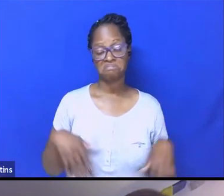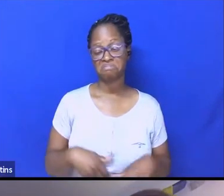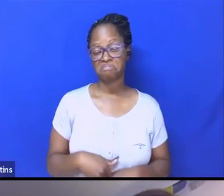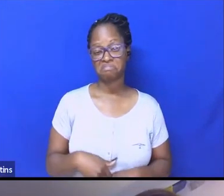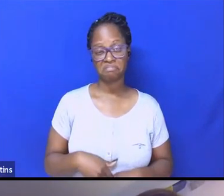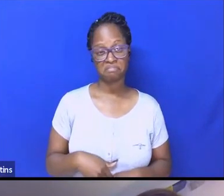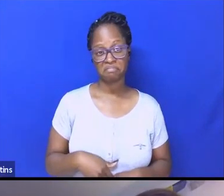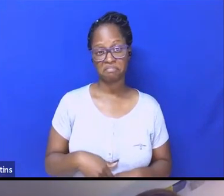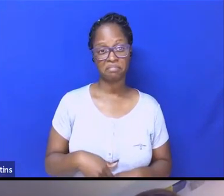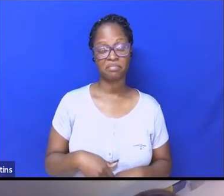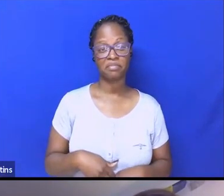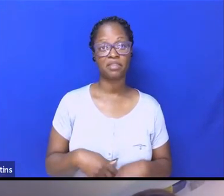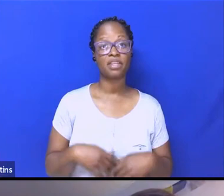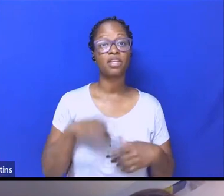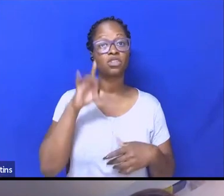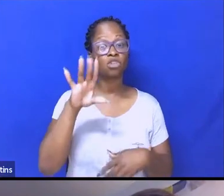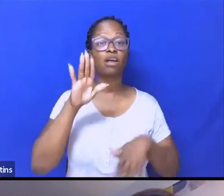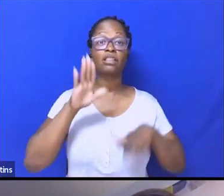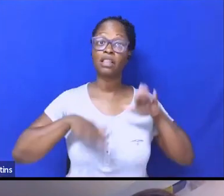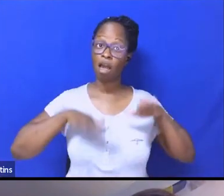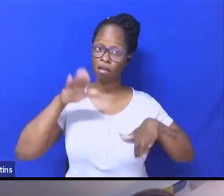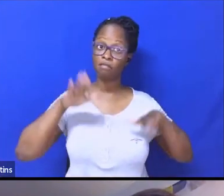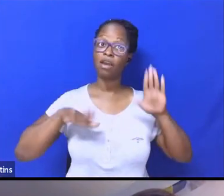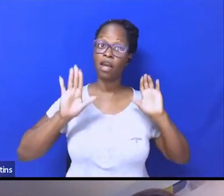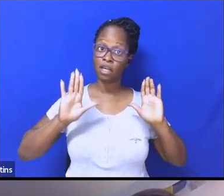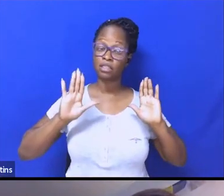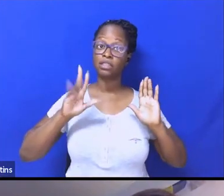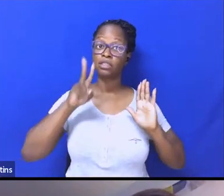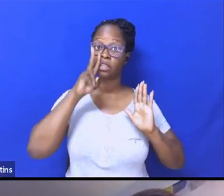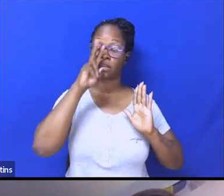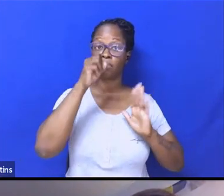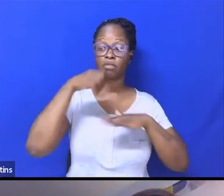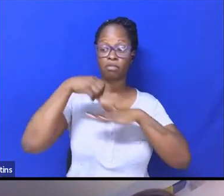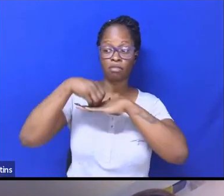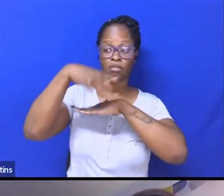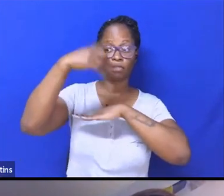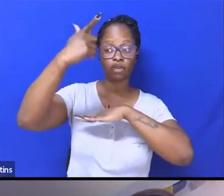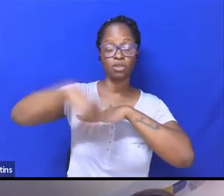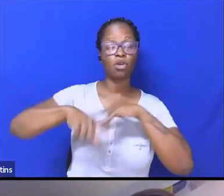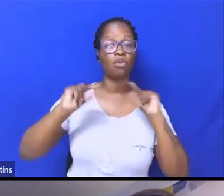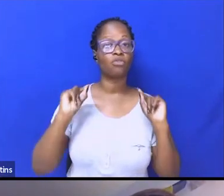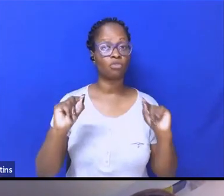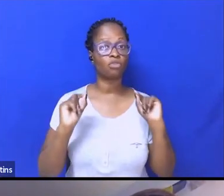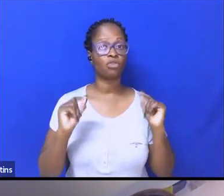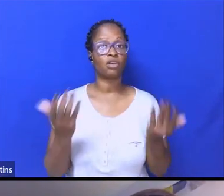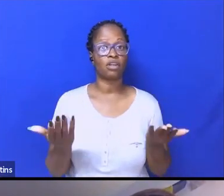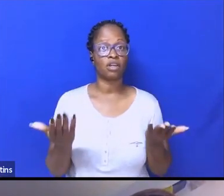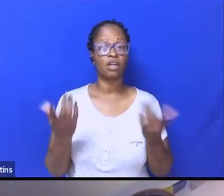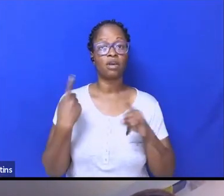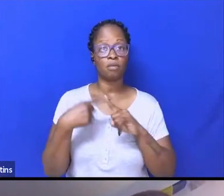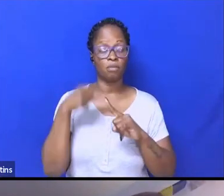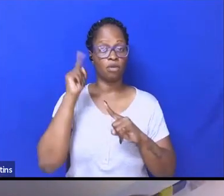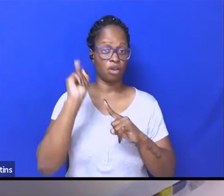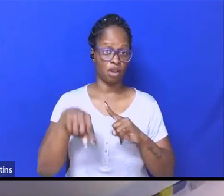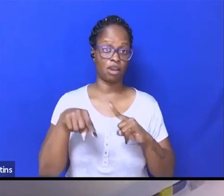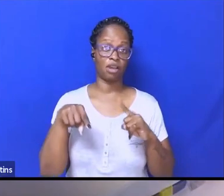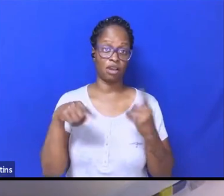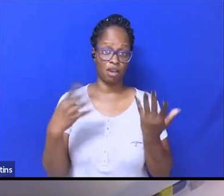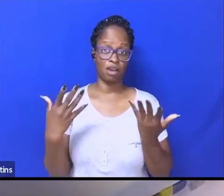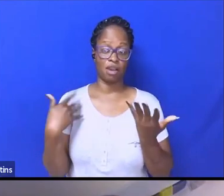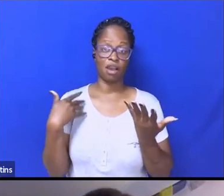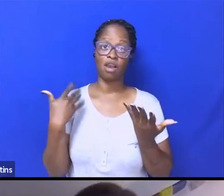remarcar que que sumando a o que dizia Amaya penso que